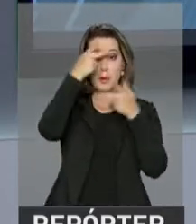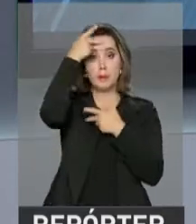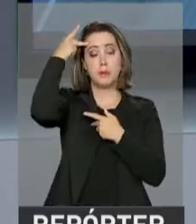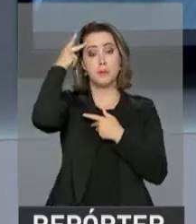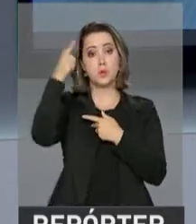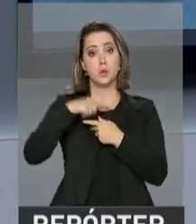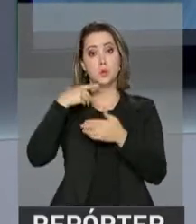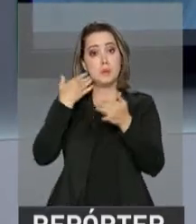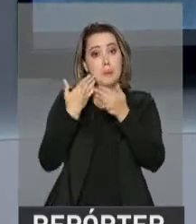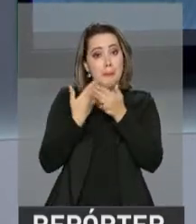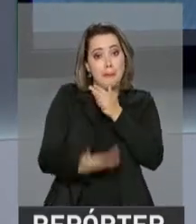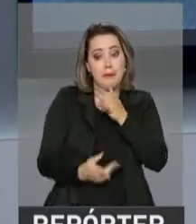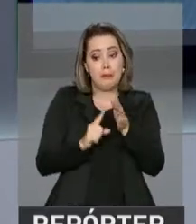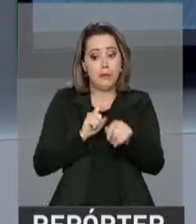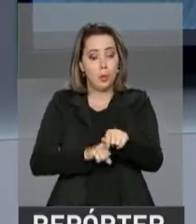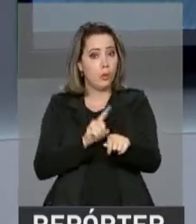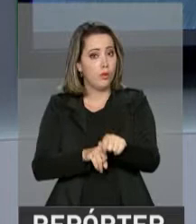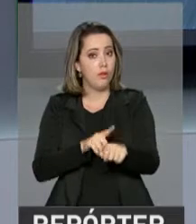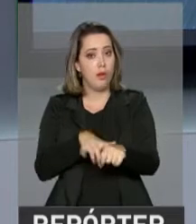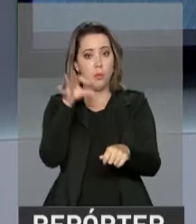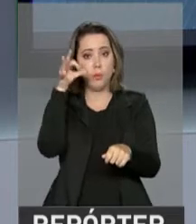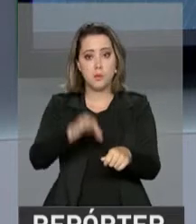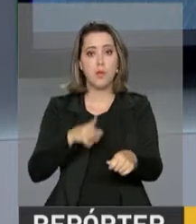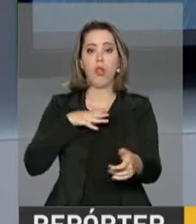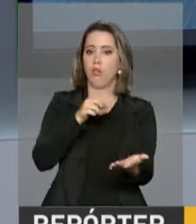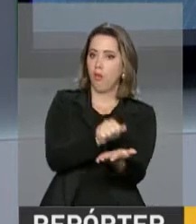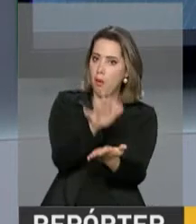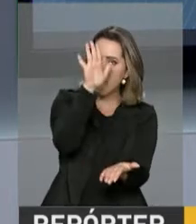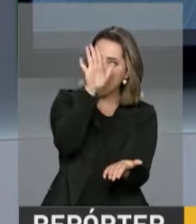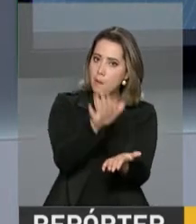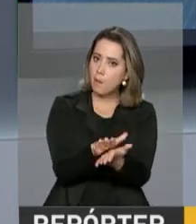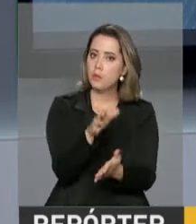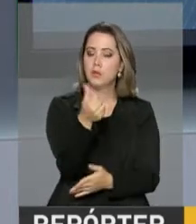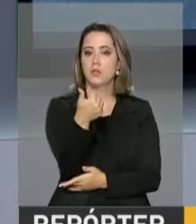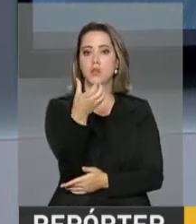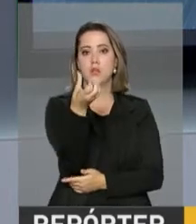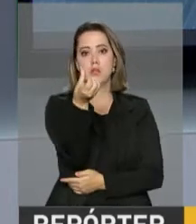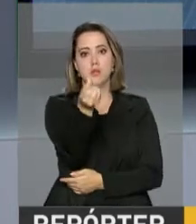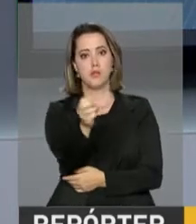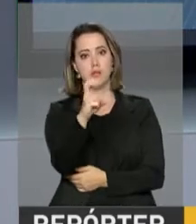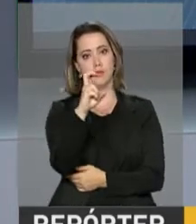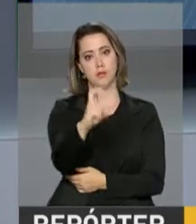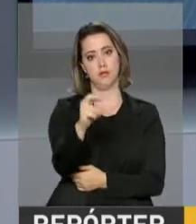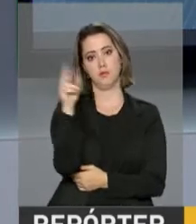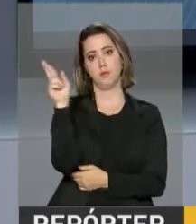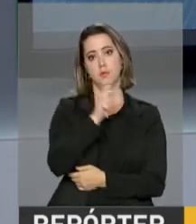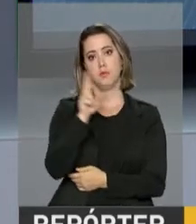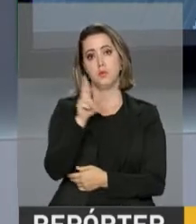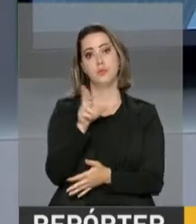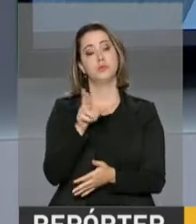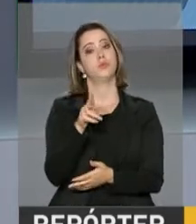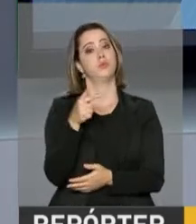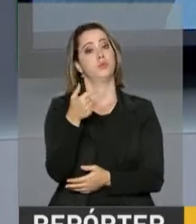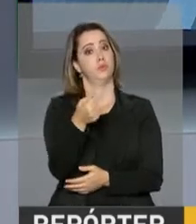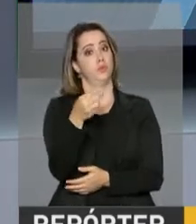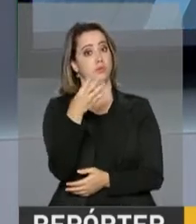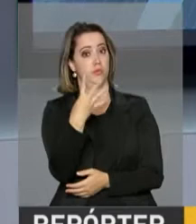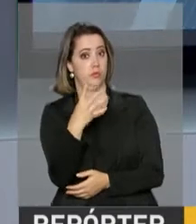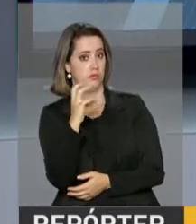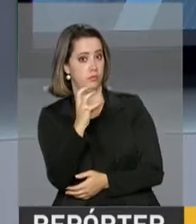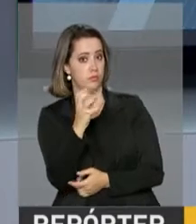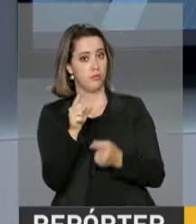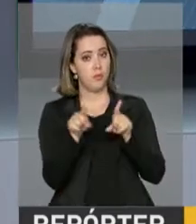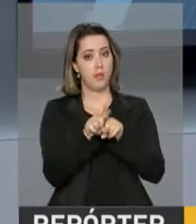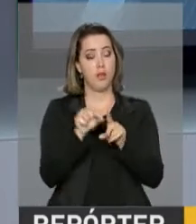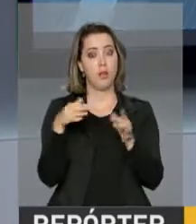que perderem esse prazo estarão sujeitos ao pagamento de multa que varia de r$165 74 centavos